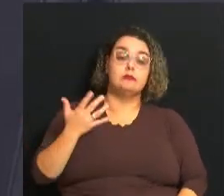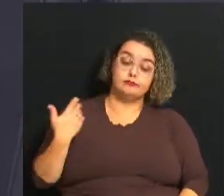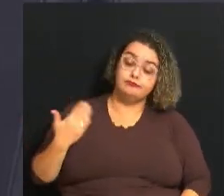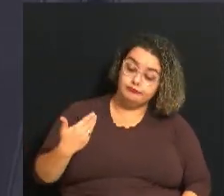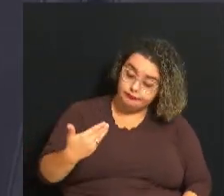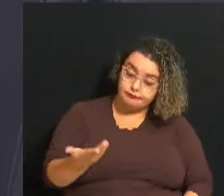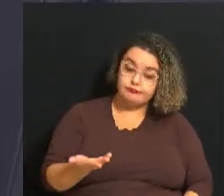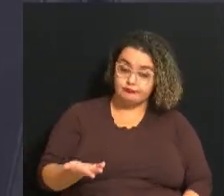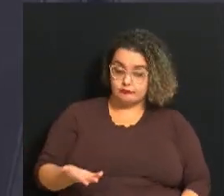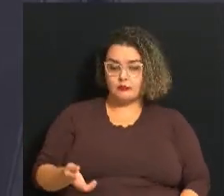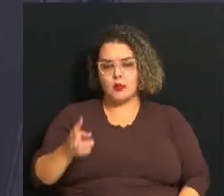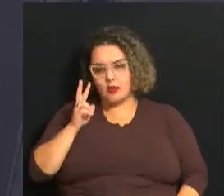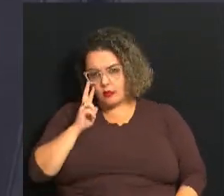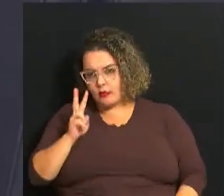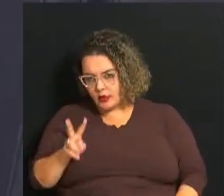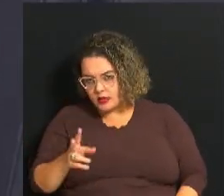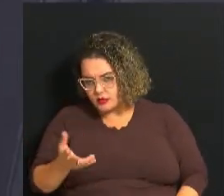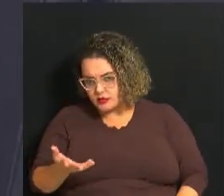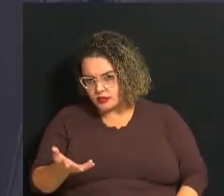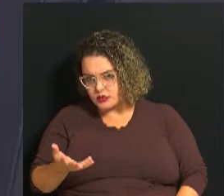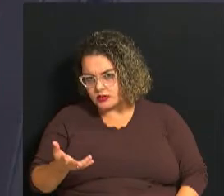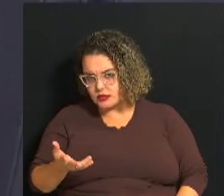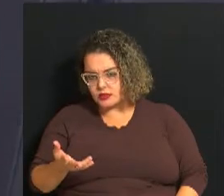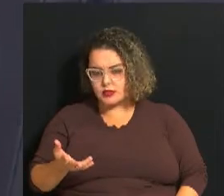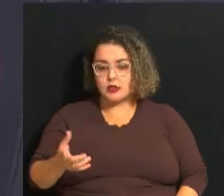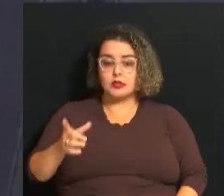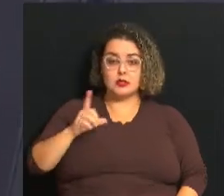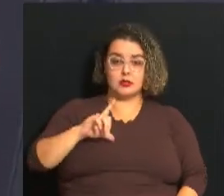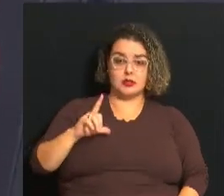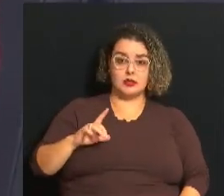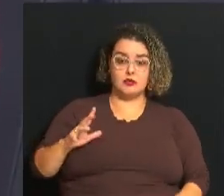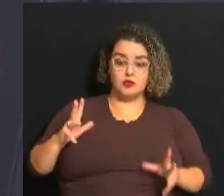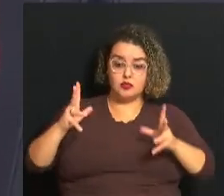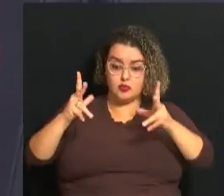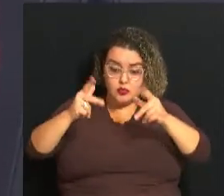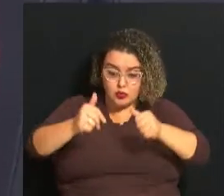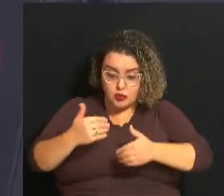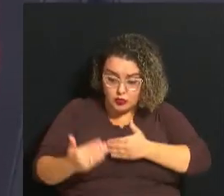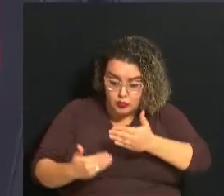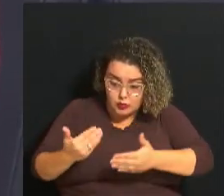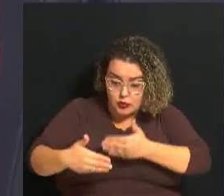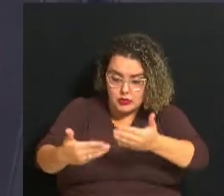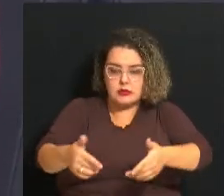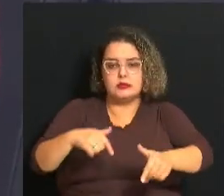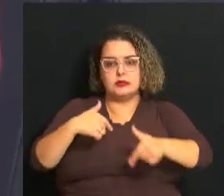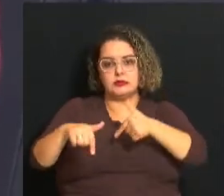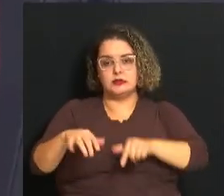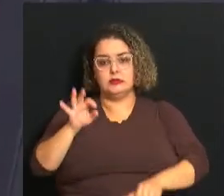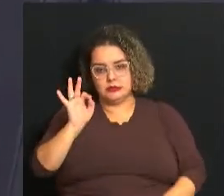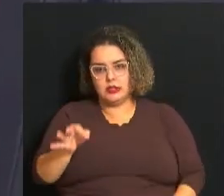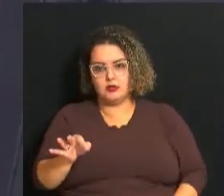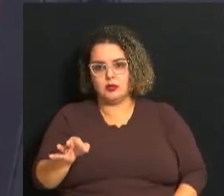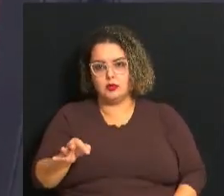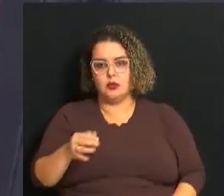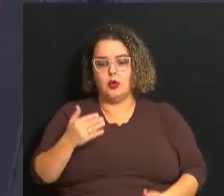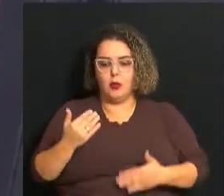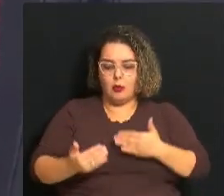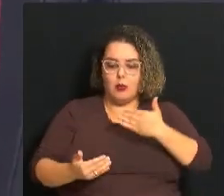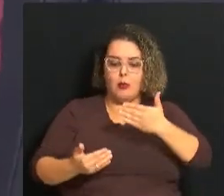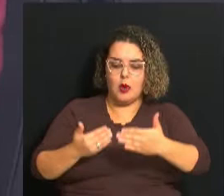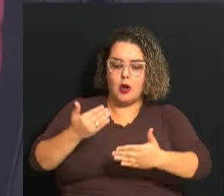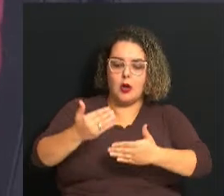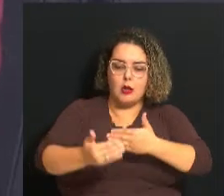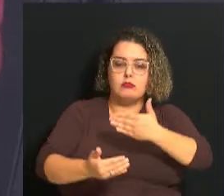Então veja isso configura no todo do processo de trabalho tá certo um processo que leva